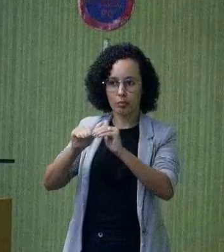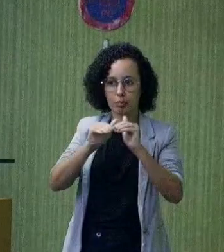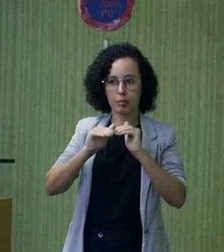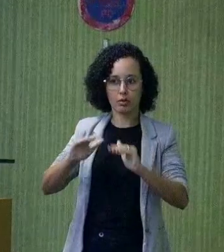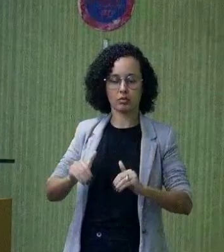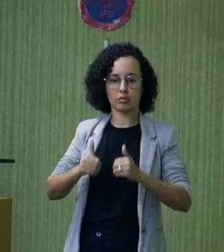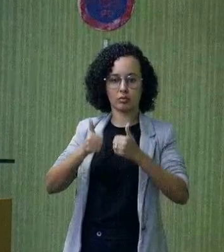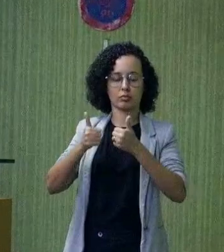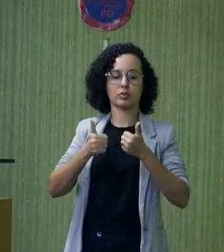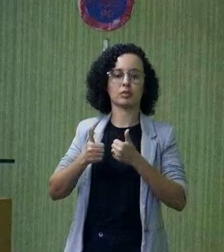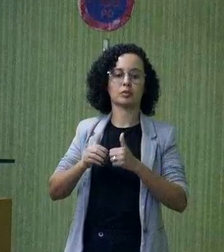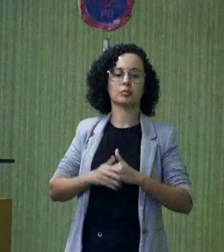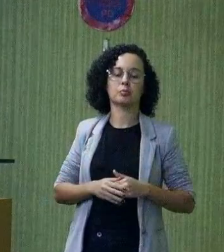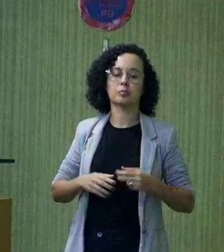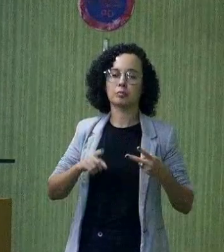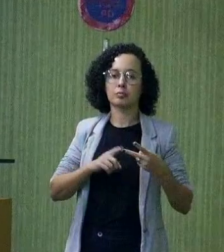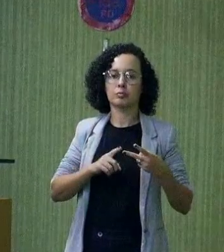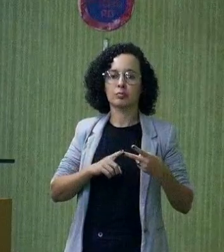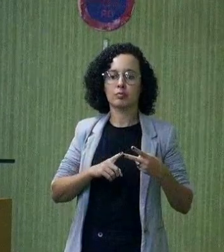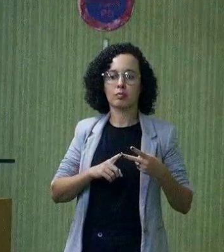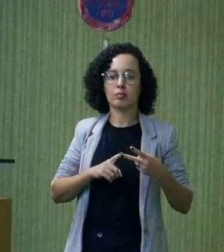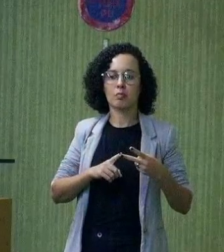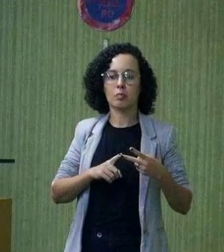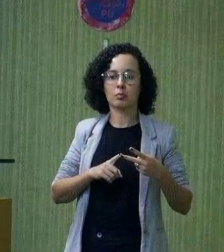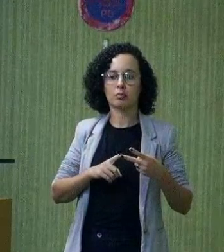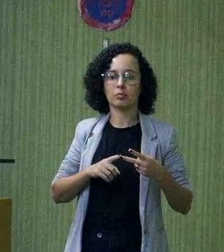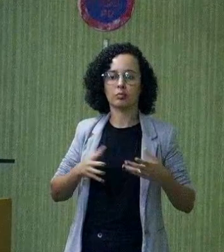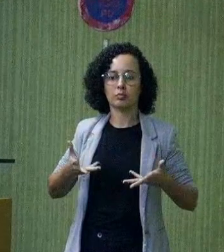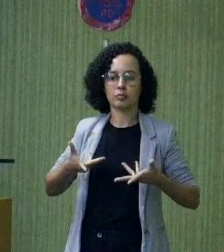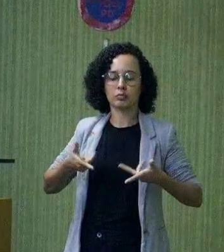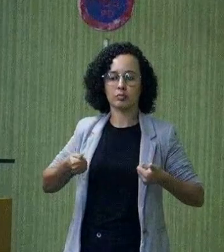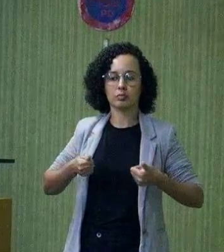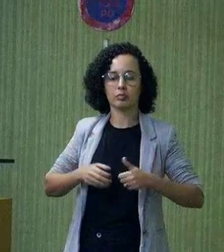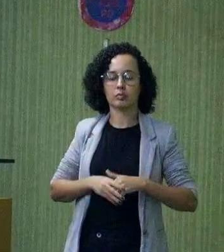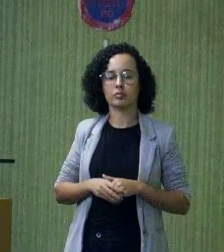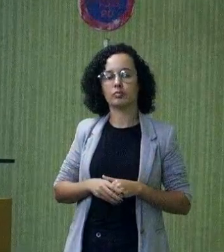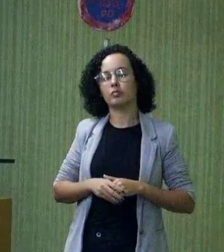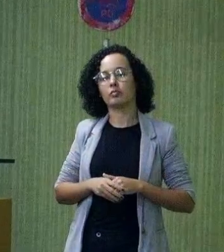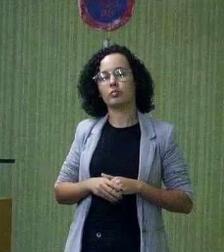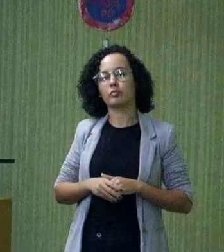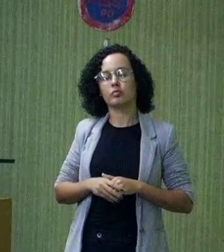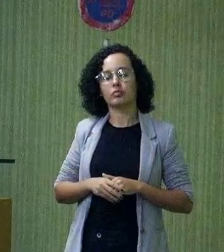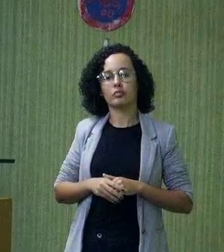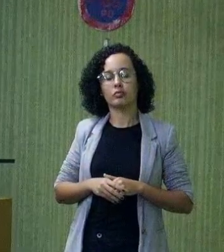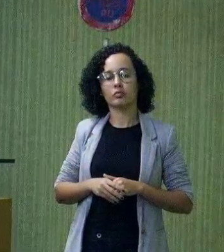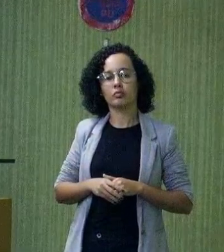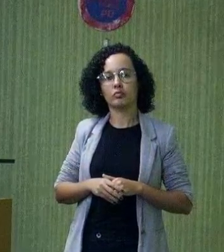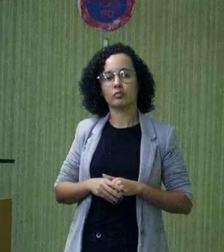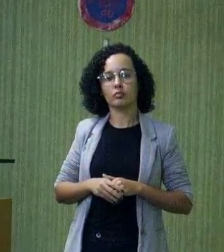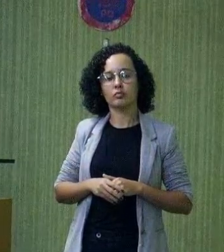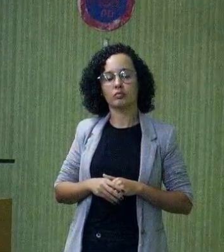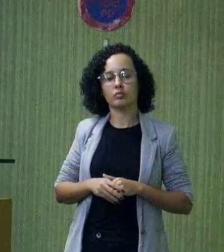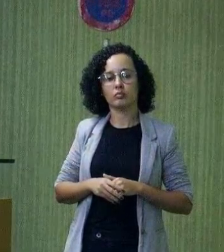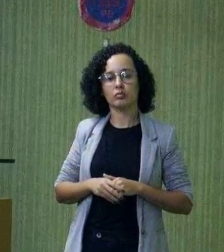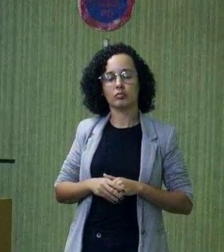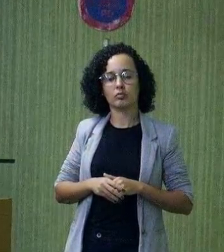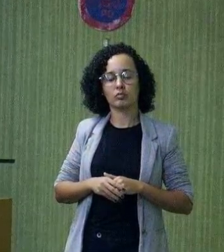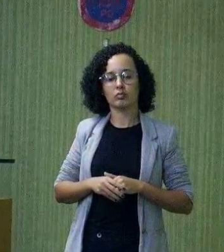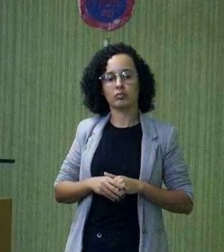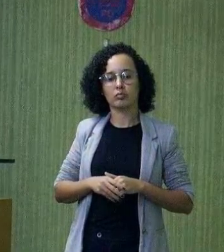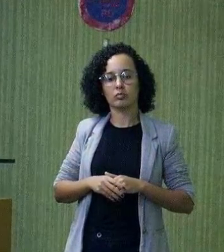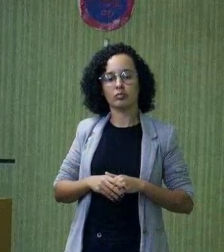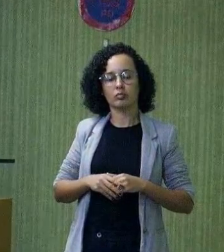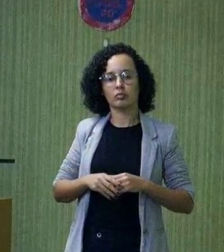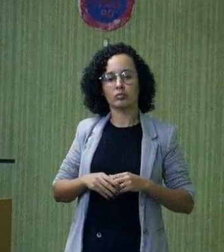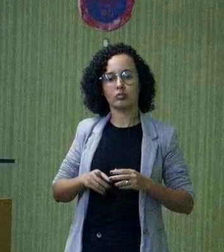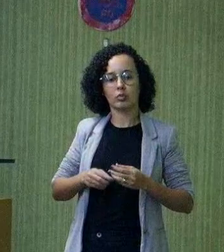no caso da do ensino superior né o próprio sinais ele ele ele trabalha com com com parâmetro de qualidade